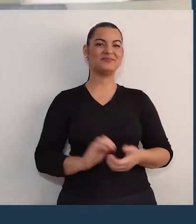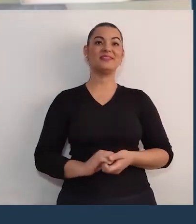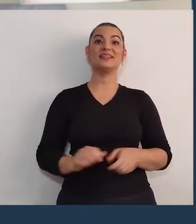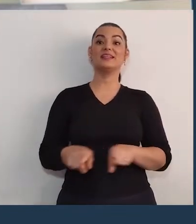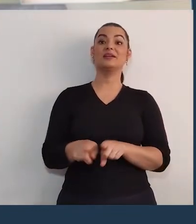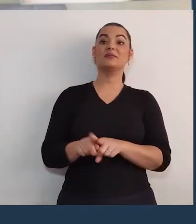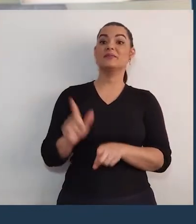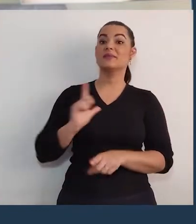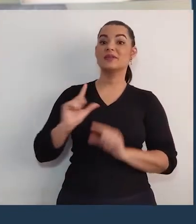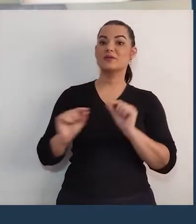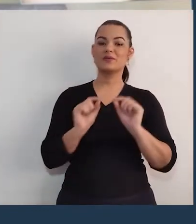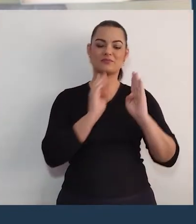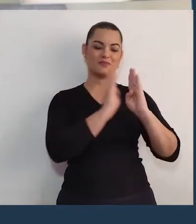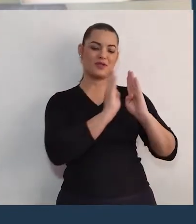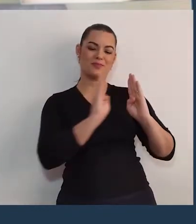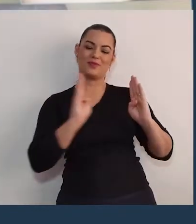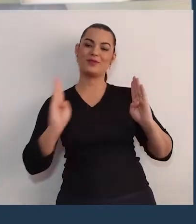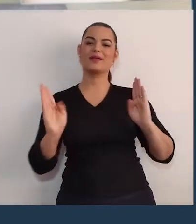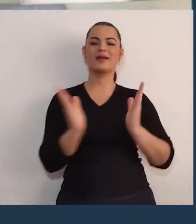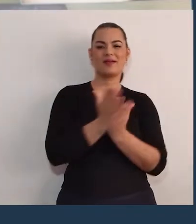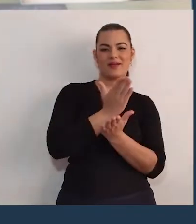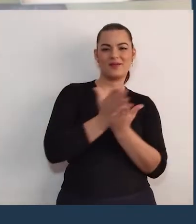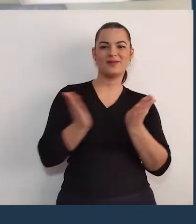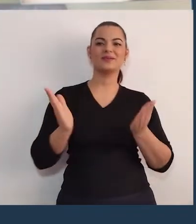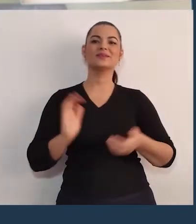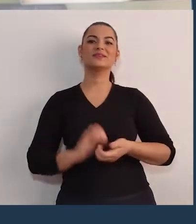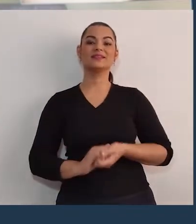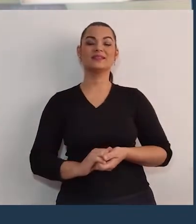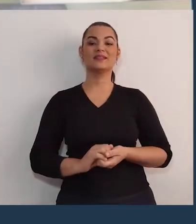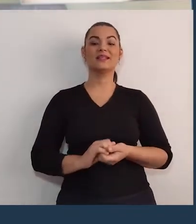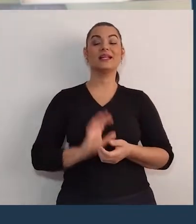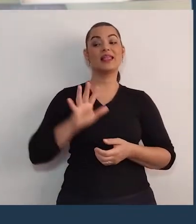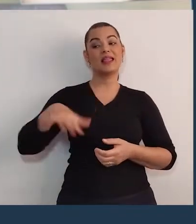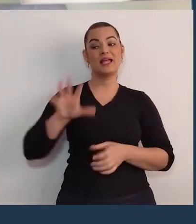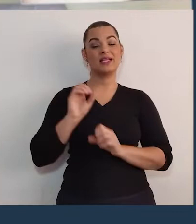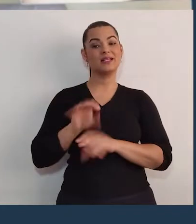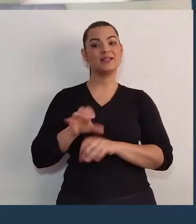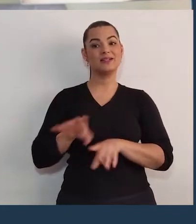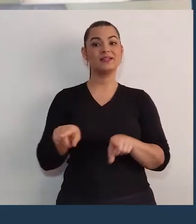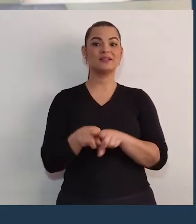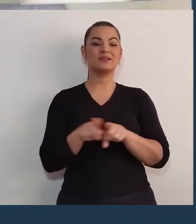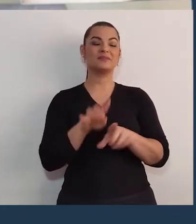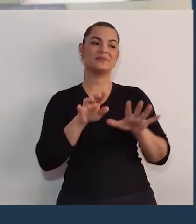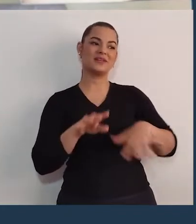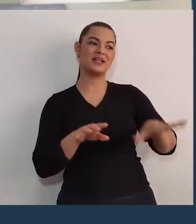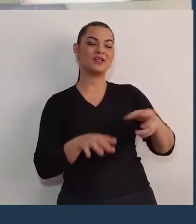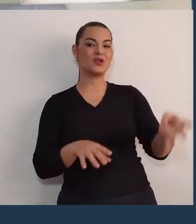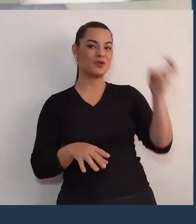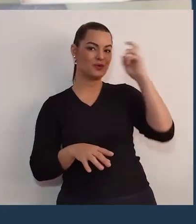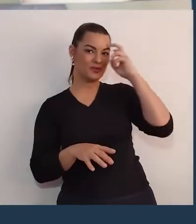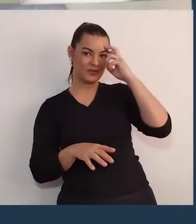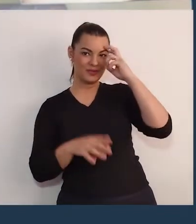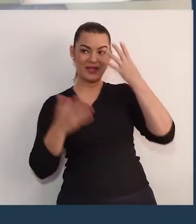e também temos algumas bibliotecas, tanto da educação quanto da cultura. Essa é a Biblioteca